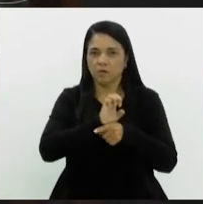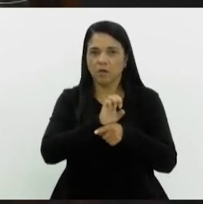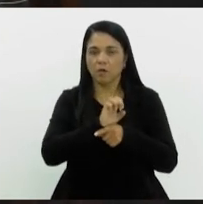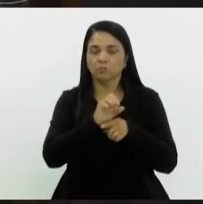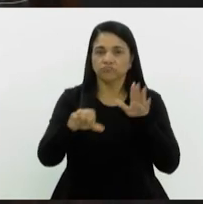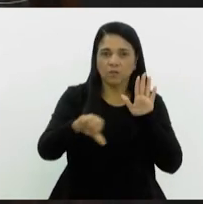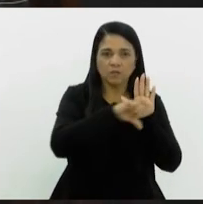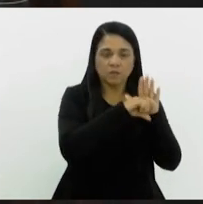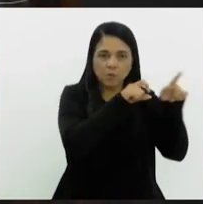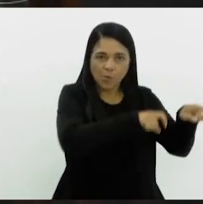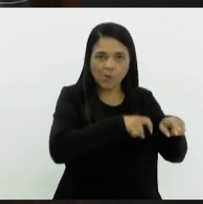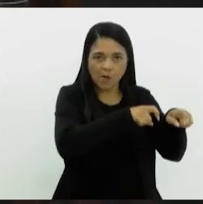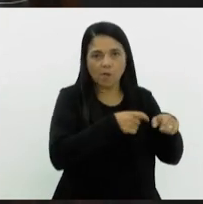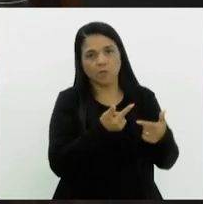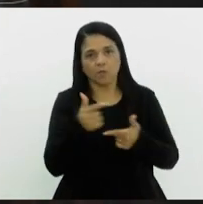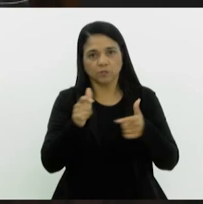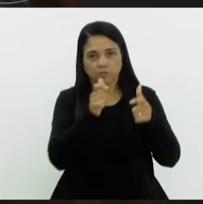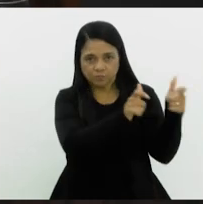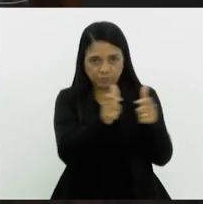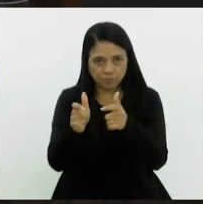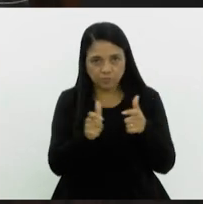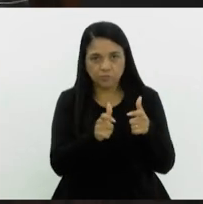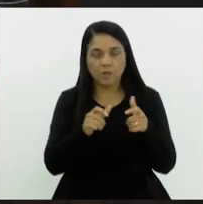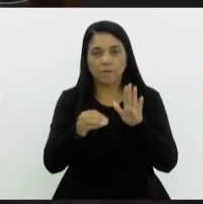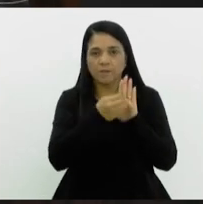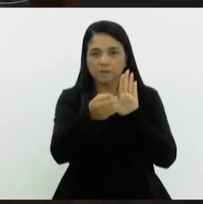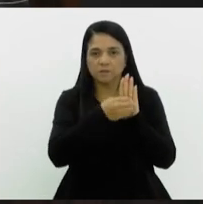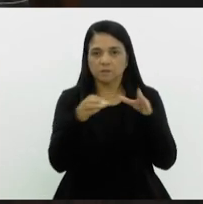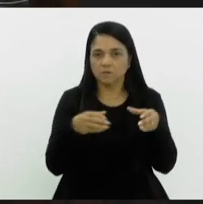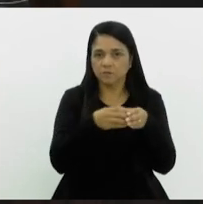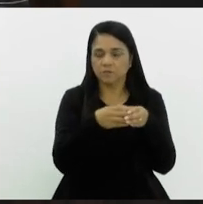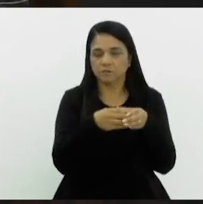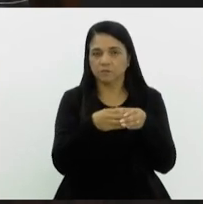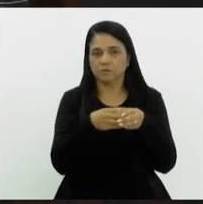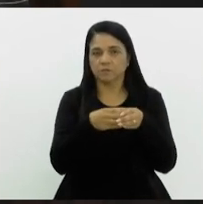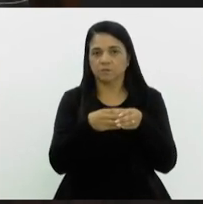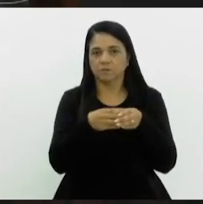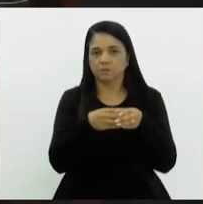a Crimes Rurais e da outras providências. Pareceres das comissões